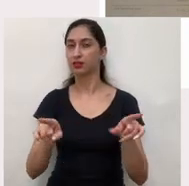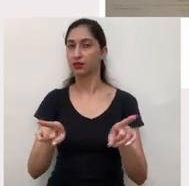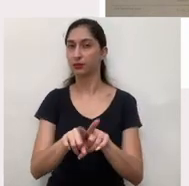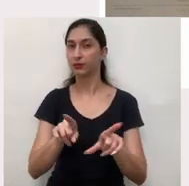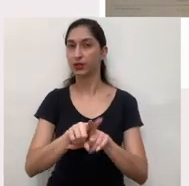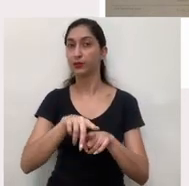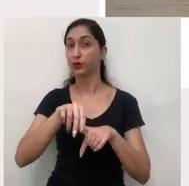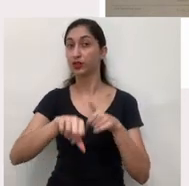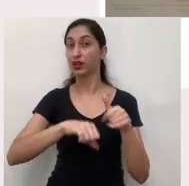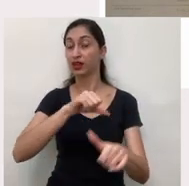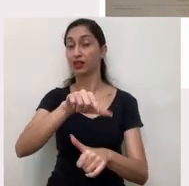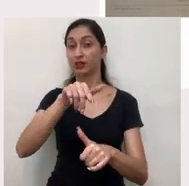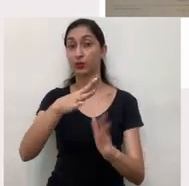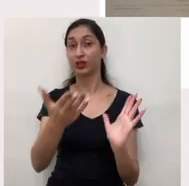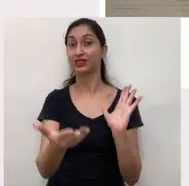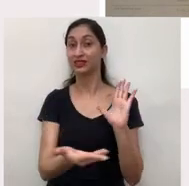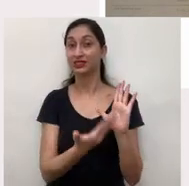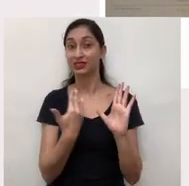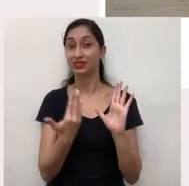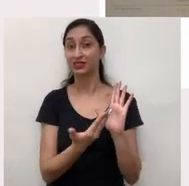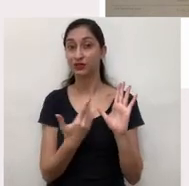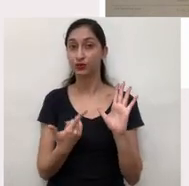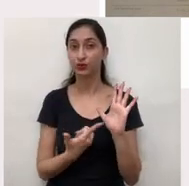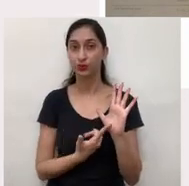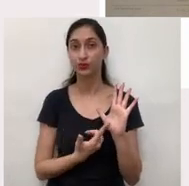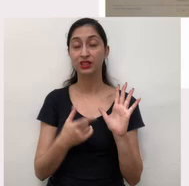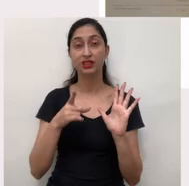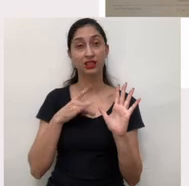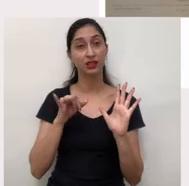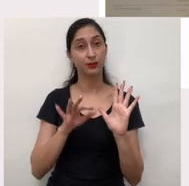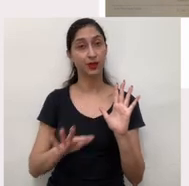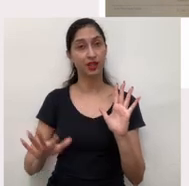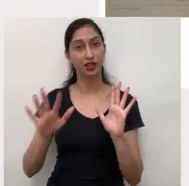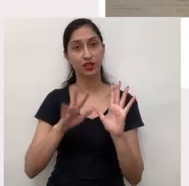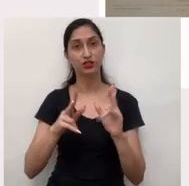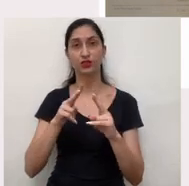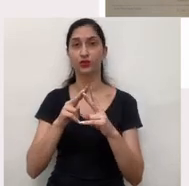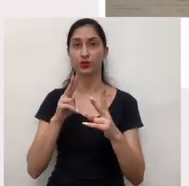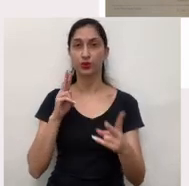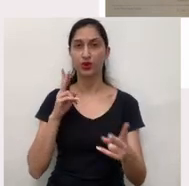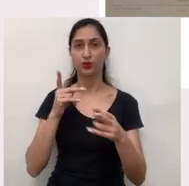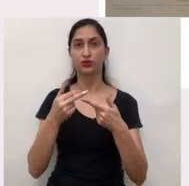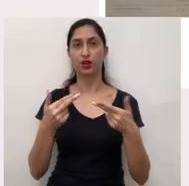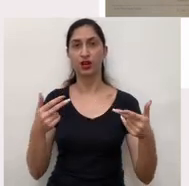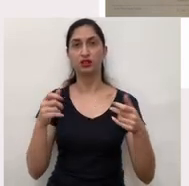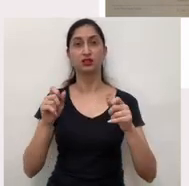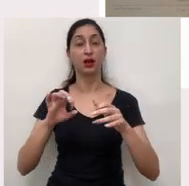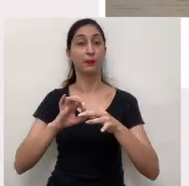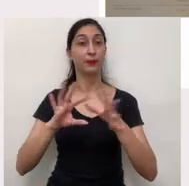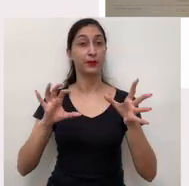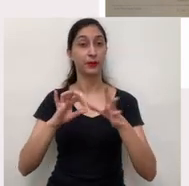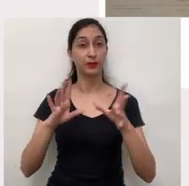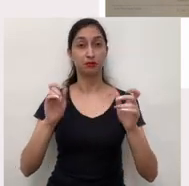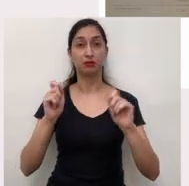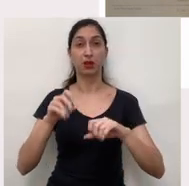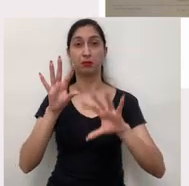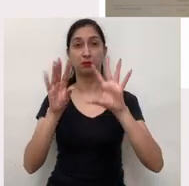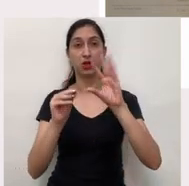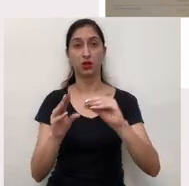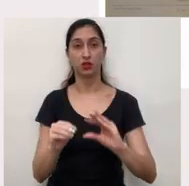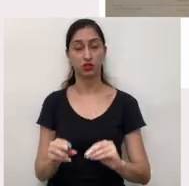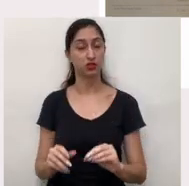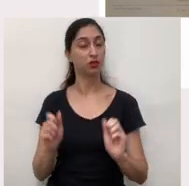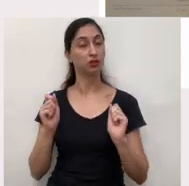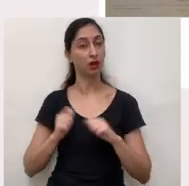né? Então, o livro tem o seu banco de imagens digital, editável, aberto, justamente